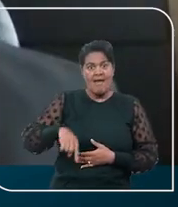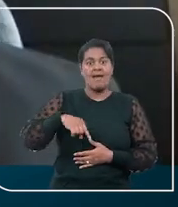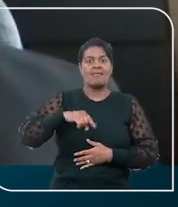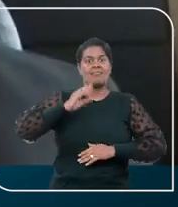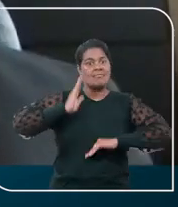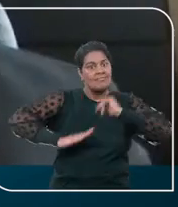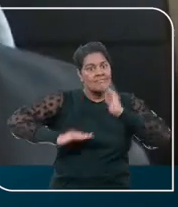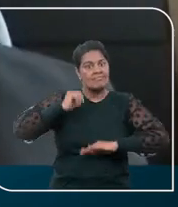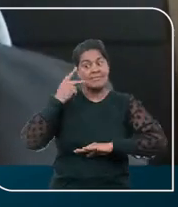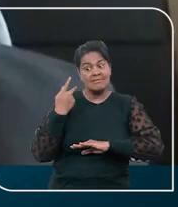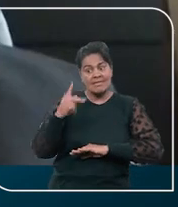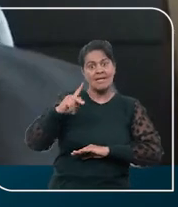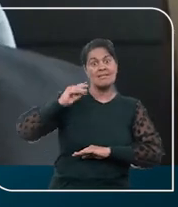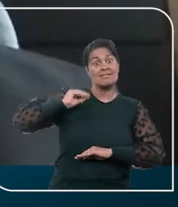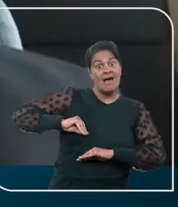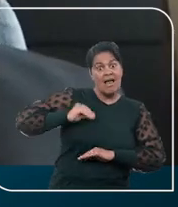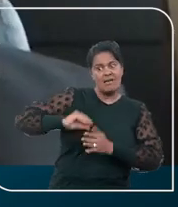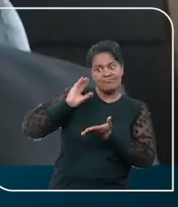daí viverem dessa